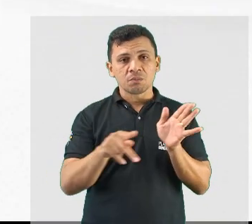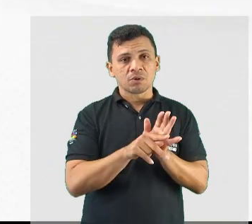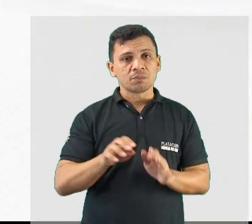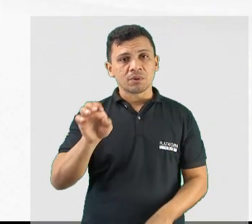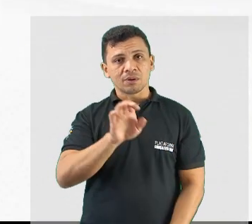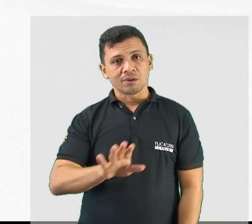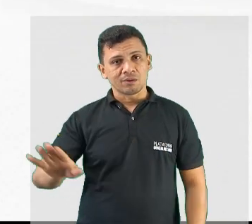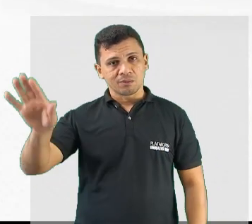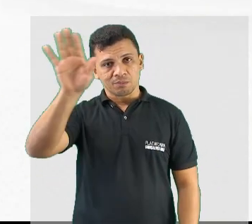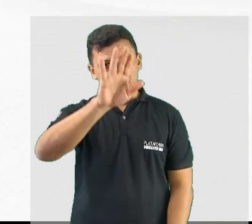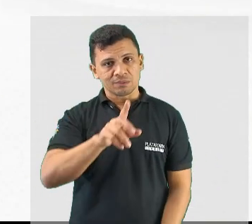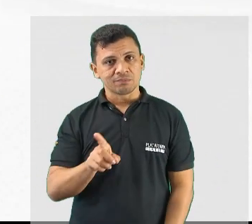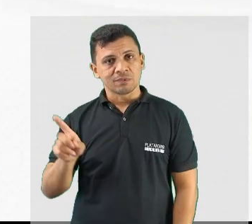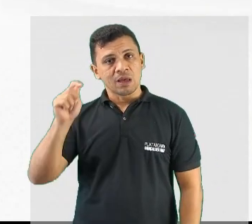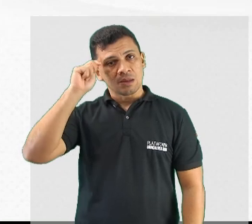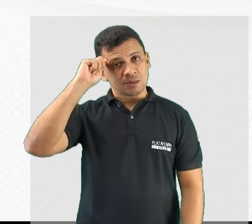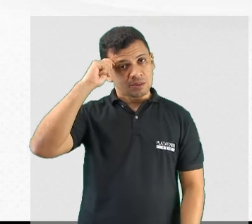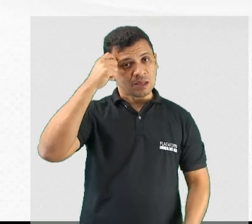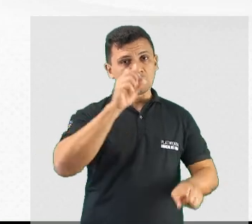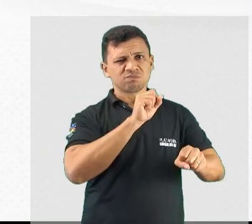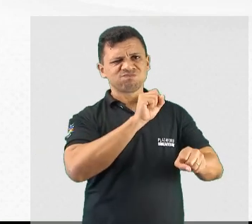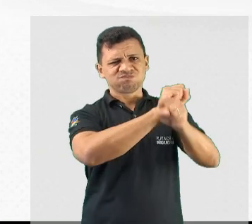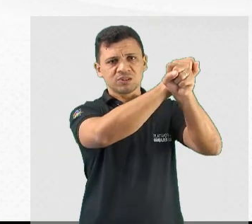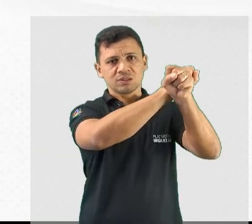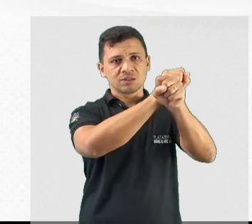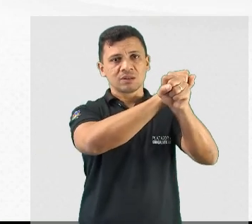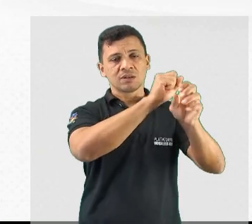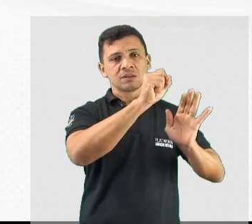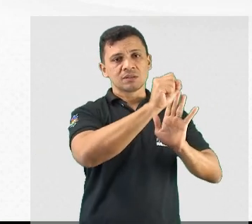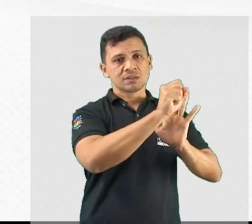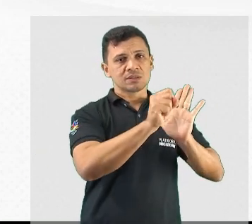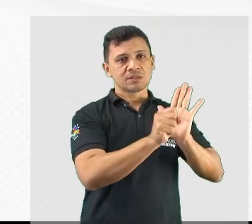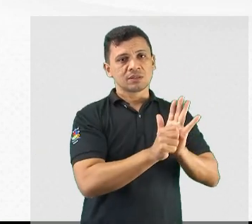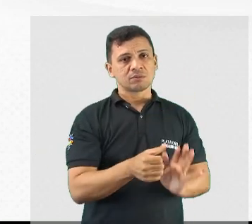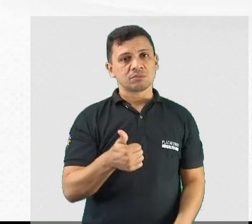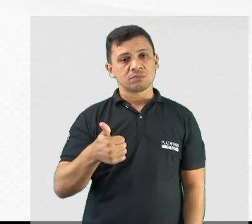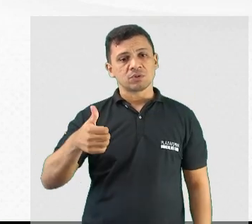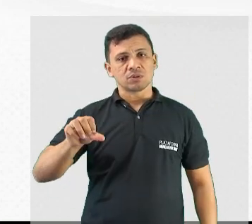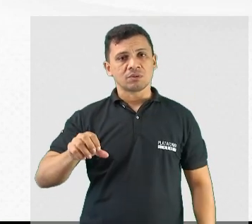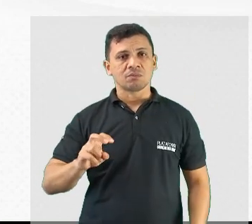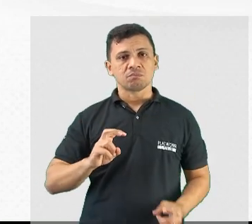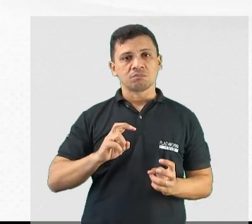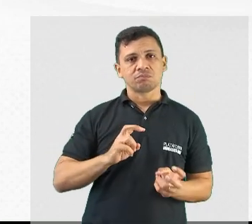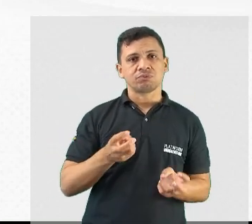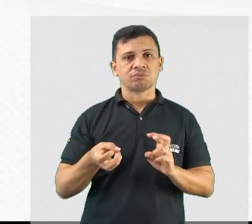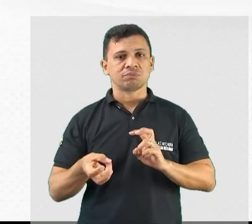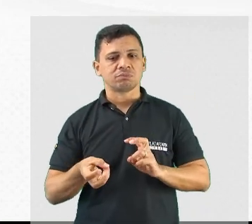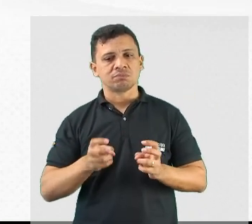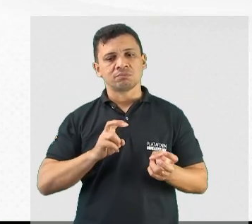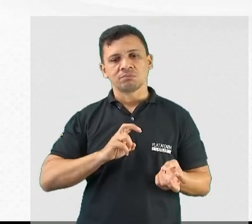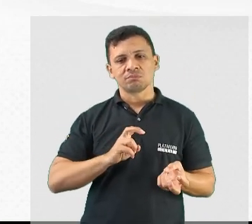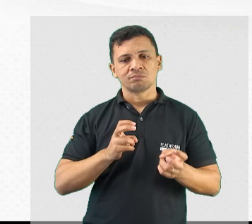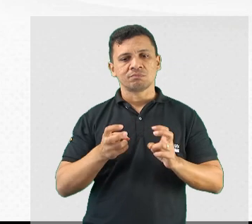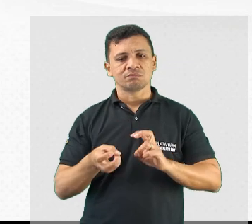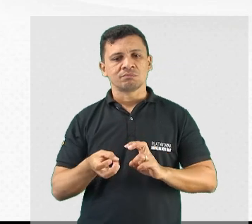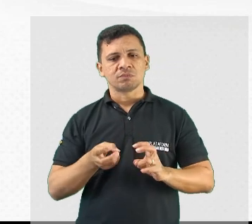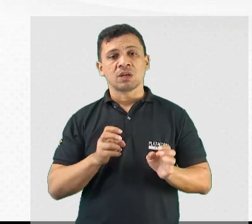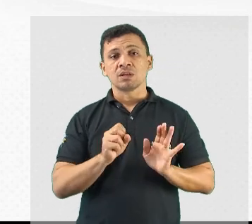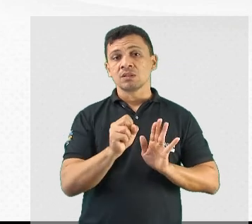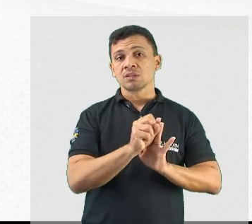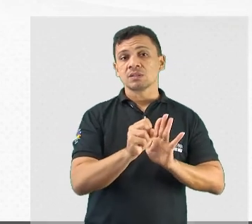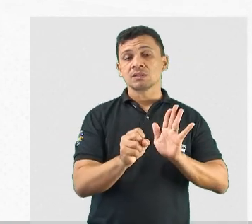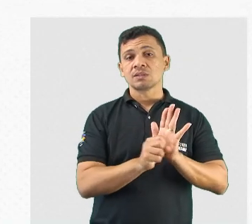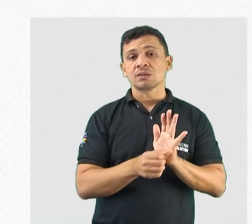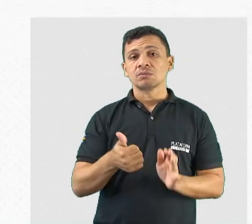dos negros escravizados no século XIX, negros lutando capoeira, do Early. É uma aquarela do século XIX.